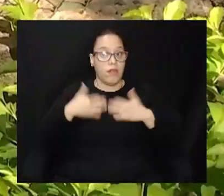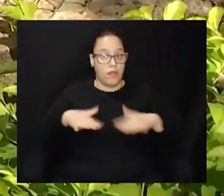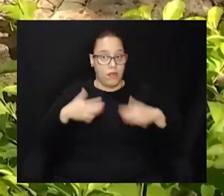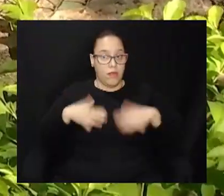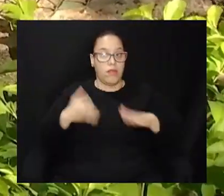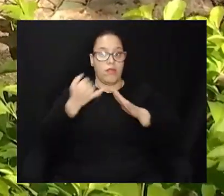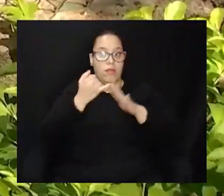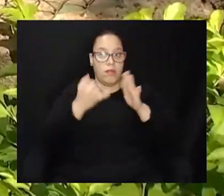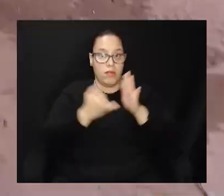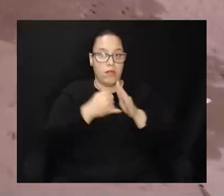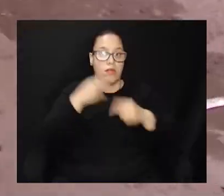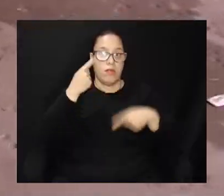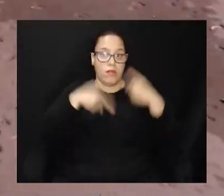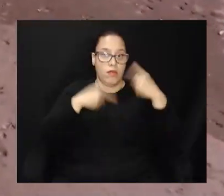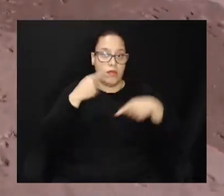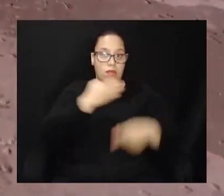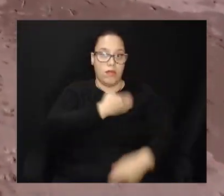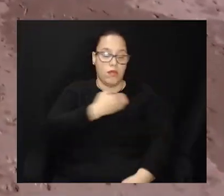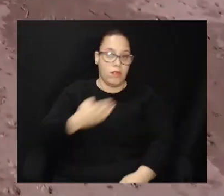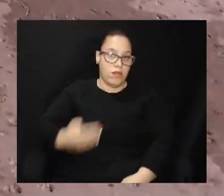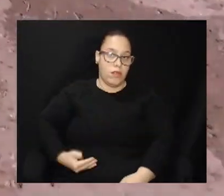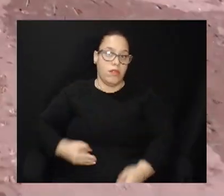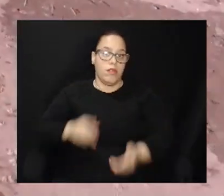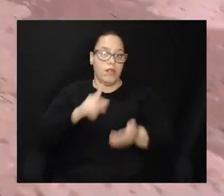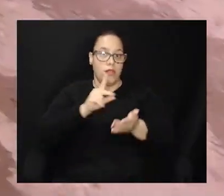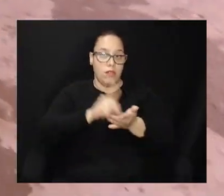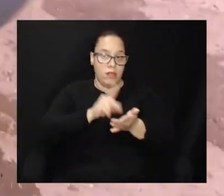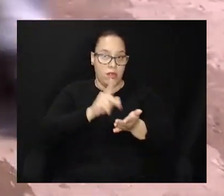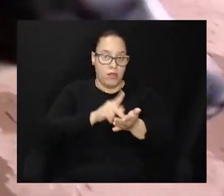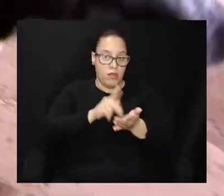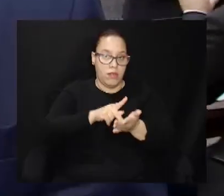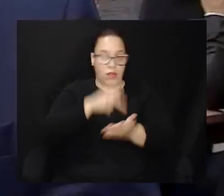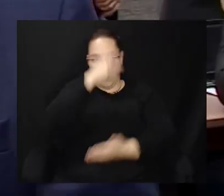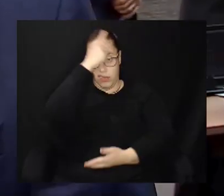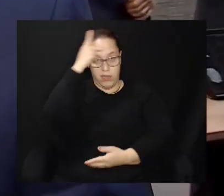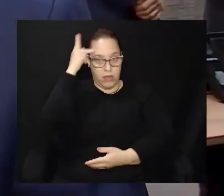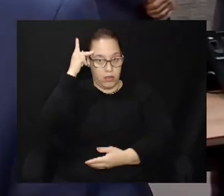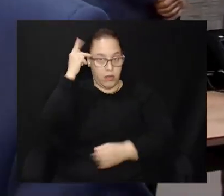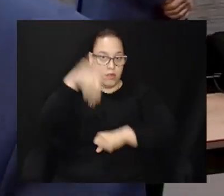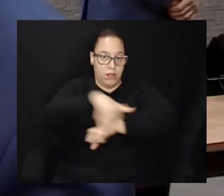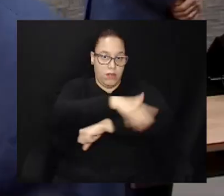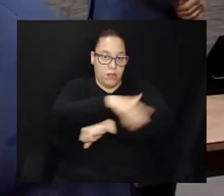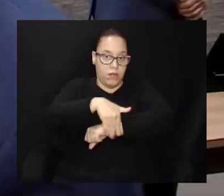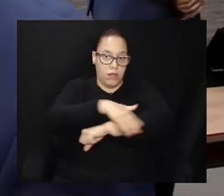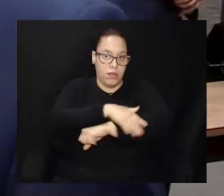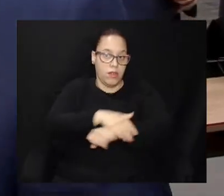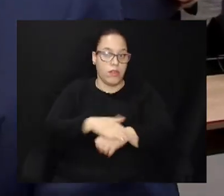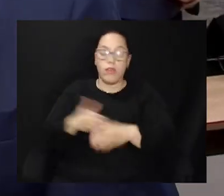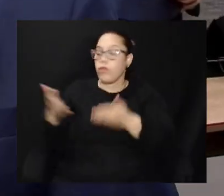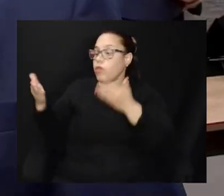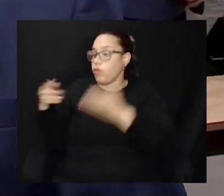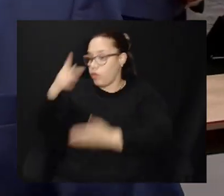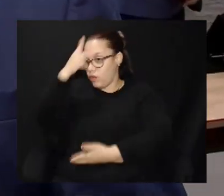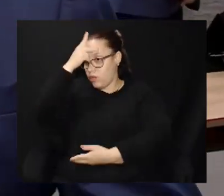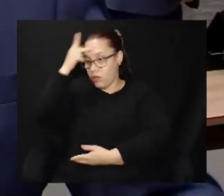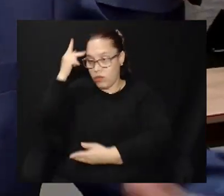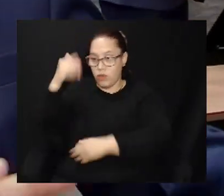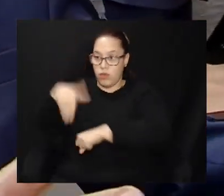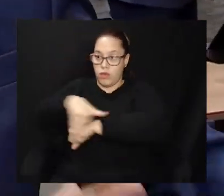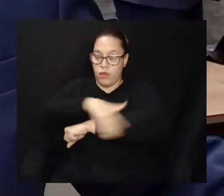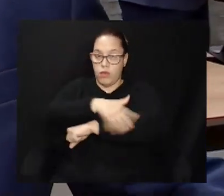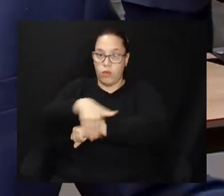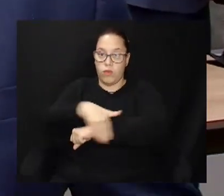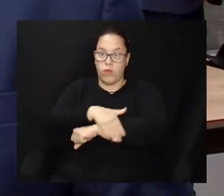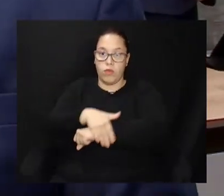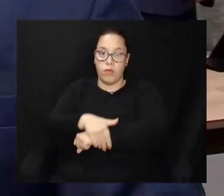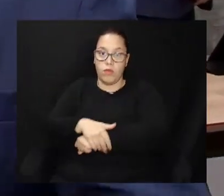políticas públicas eficazes para pessoas em situação de rua. Hoje, quando uma pessoa está em situação de rua e precisa ir